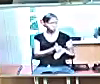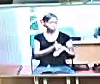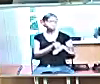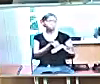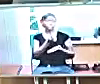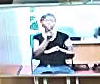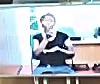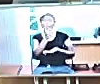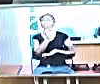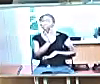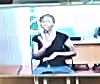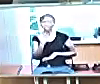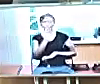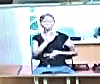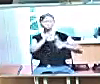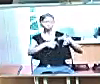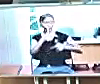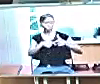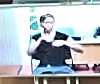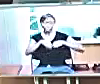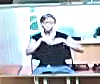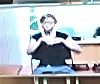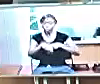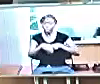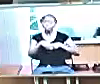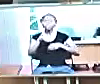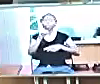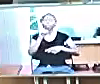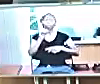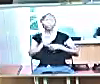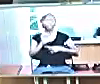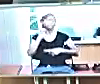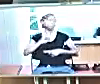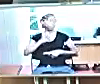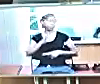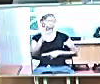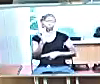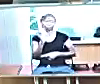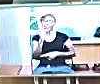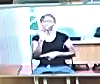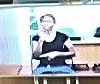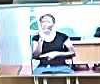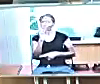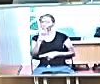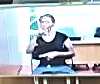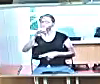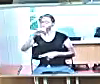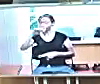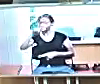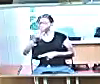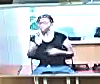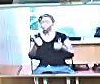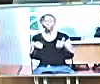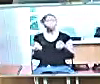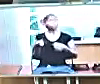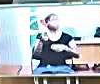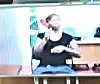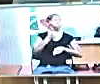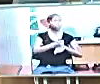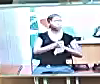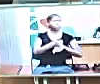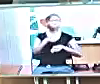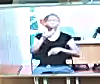dos trabalhadores na agricultura do estado de minas gerais fetaemg representando vilson luiz da silva